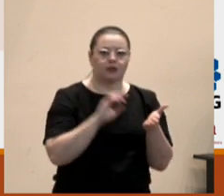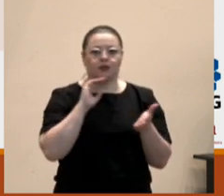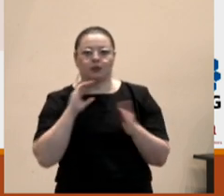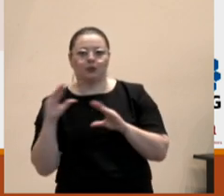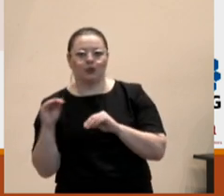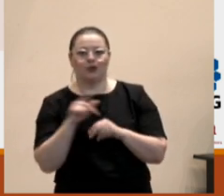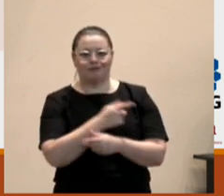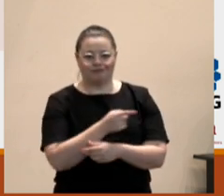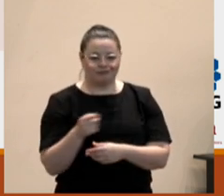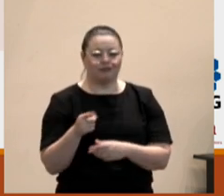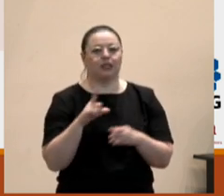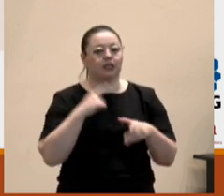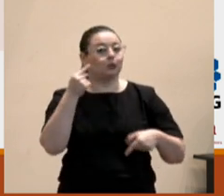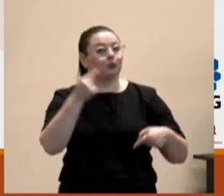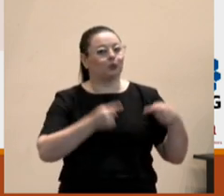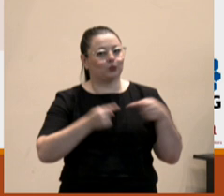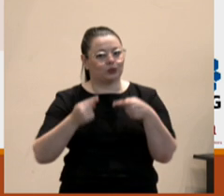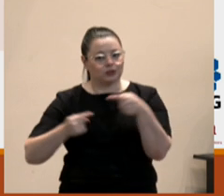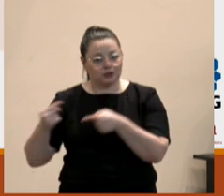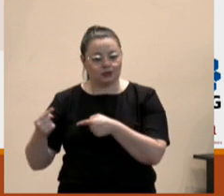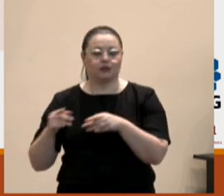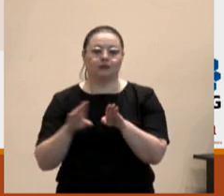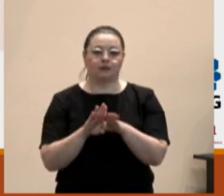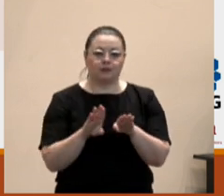aqui, né? Nas condições, alunos por turma.